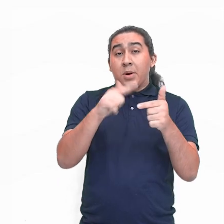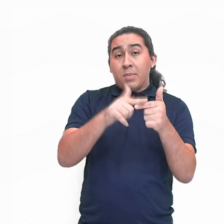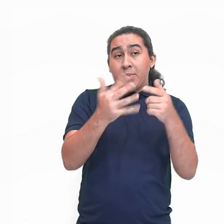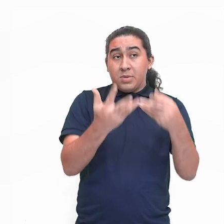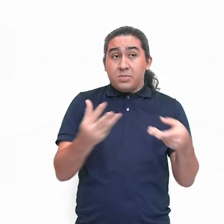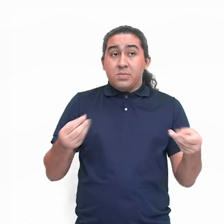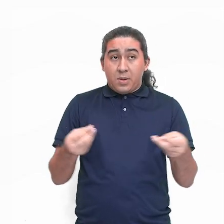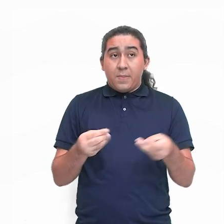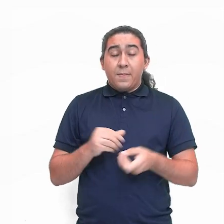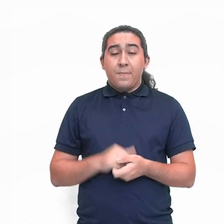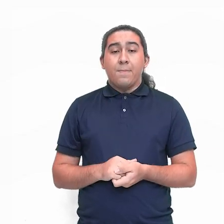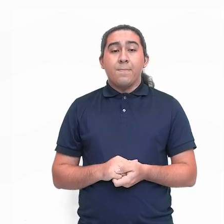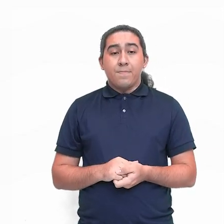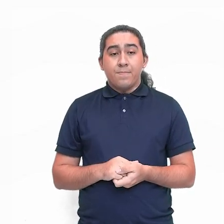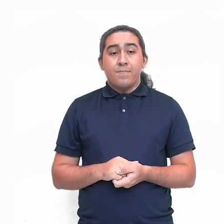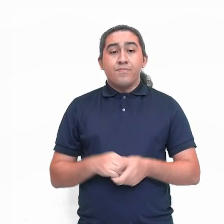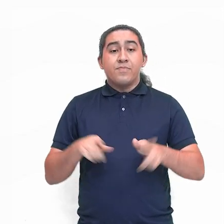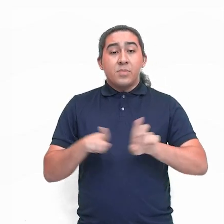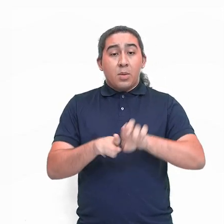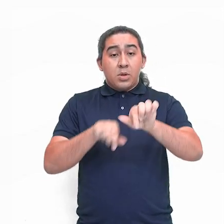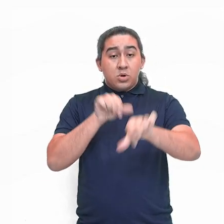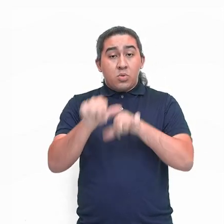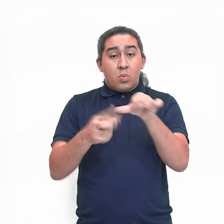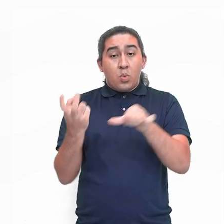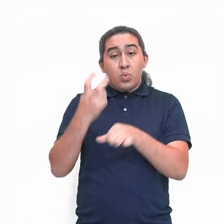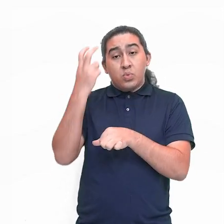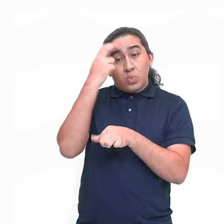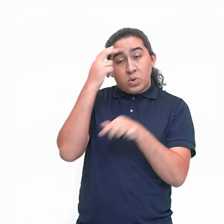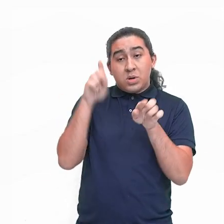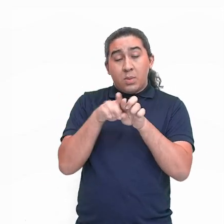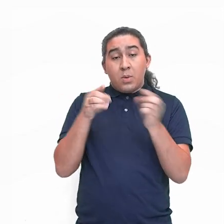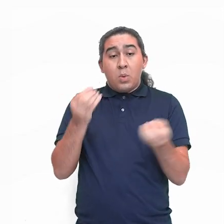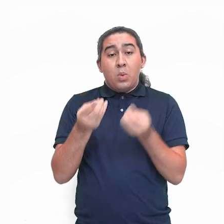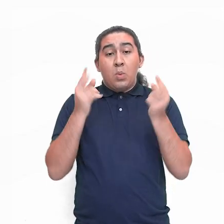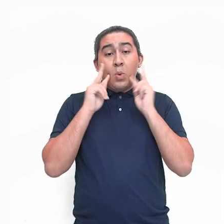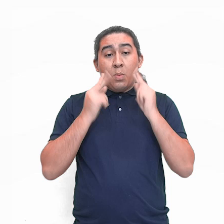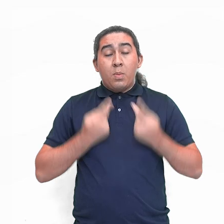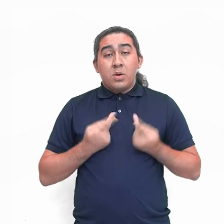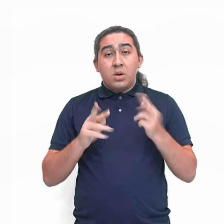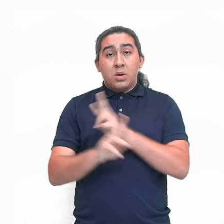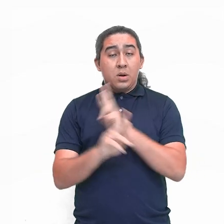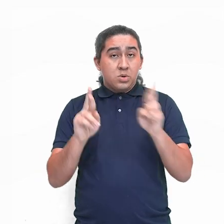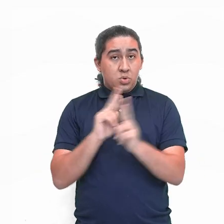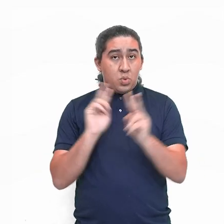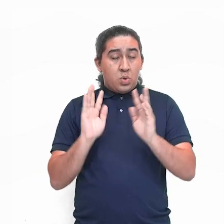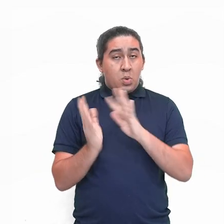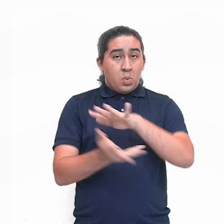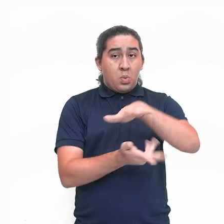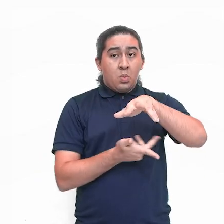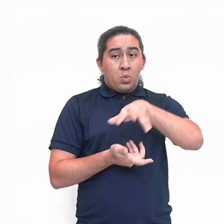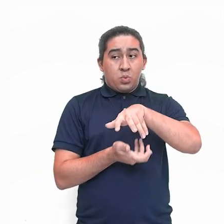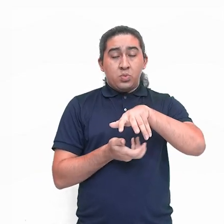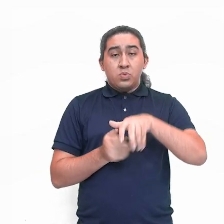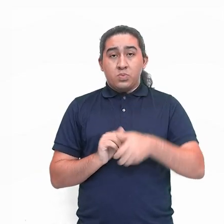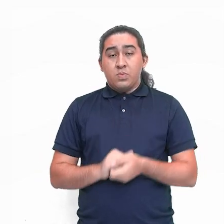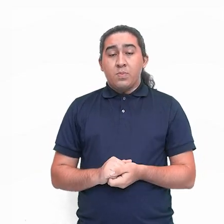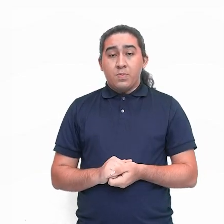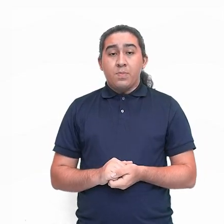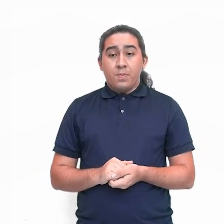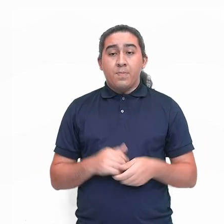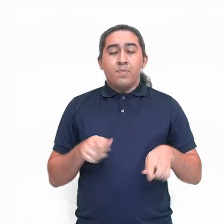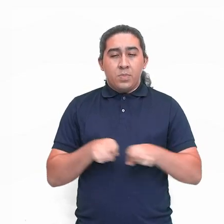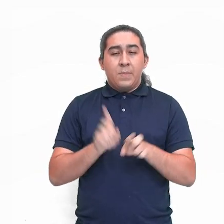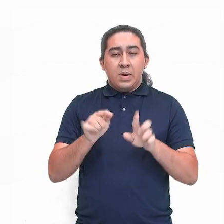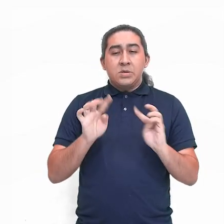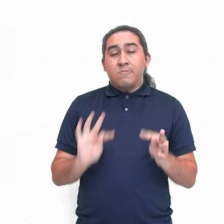de problemas, modifica a cultura e o modo como o homem se relaciona com o mundo, né? Então,